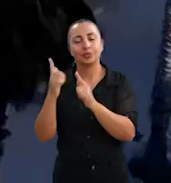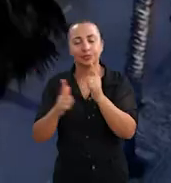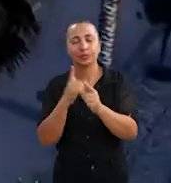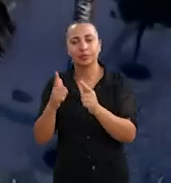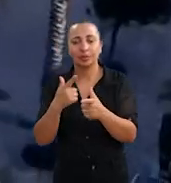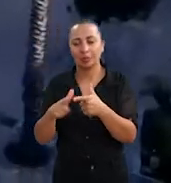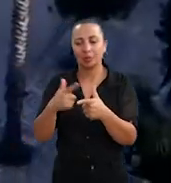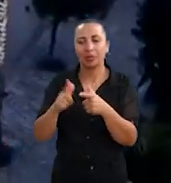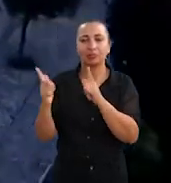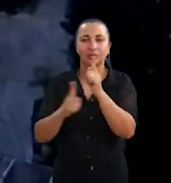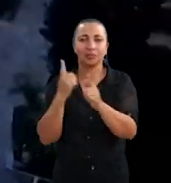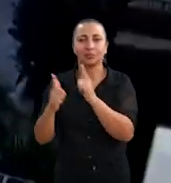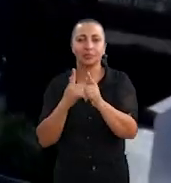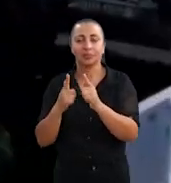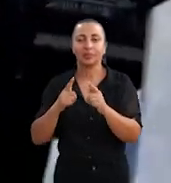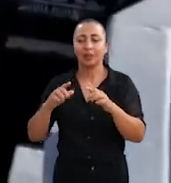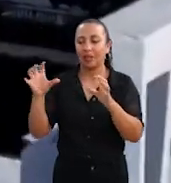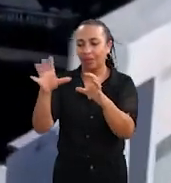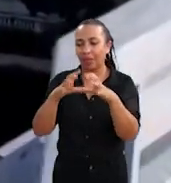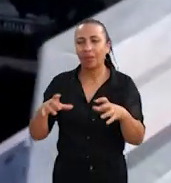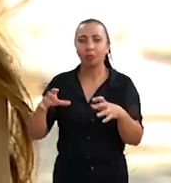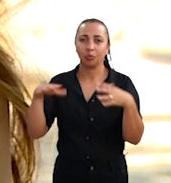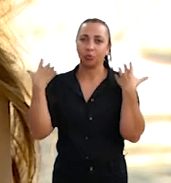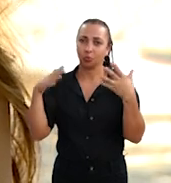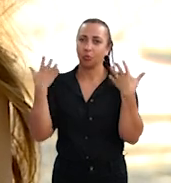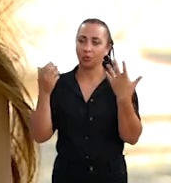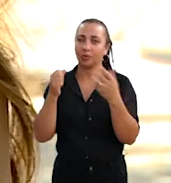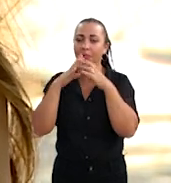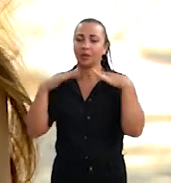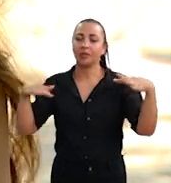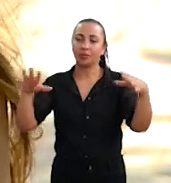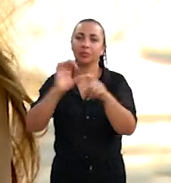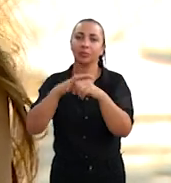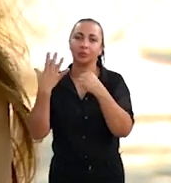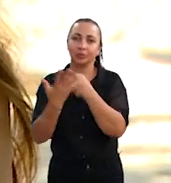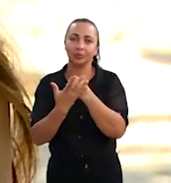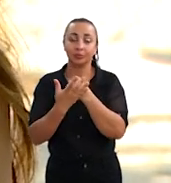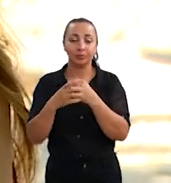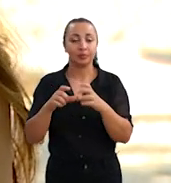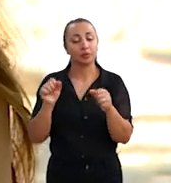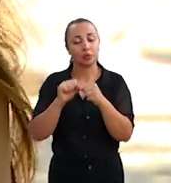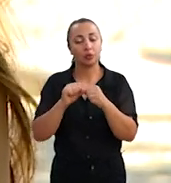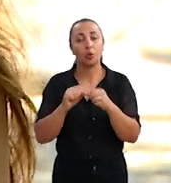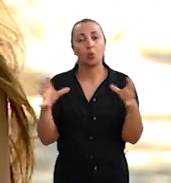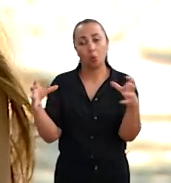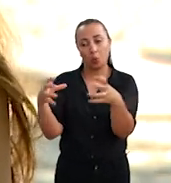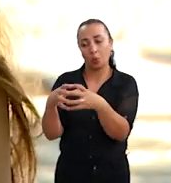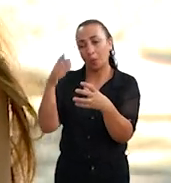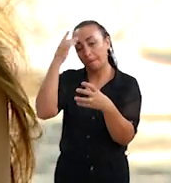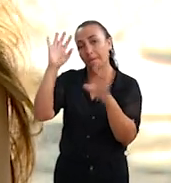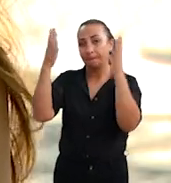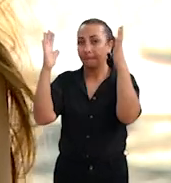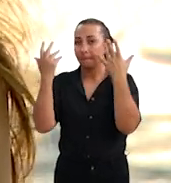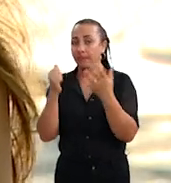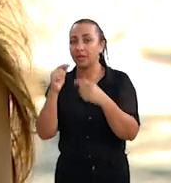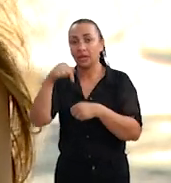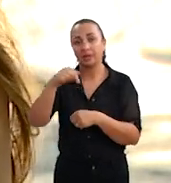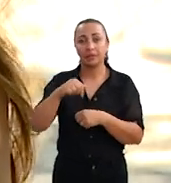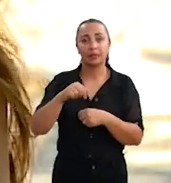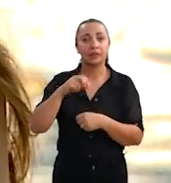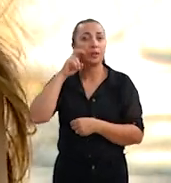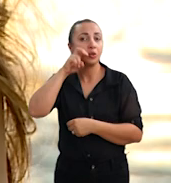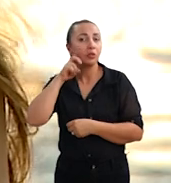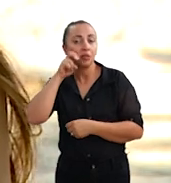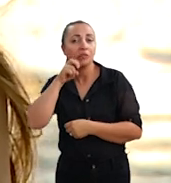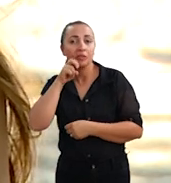da Covid-19 no setor de turismo. Nós montamos então uma equipe para analisar, no caso